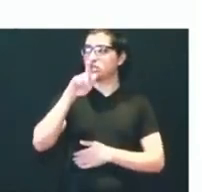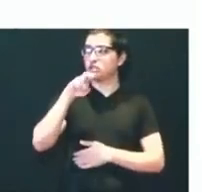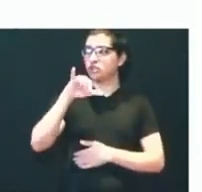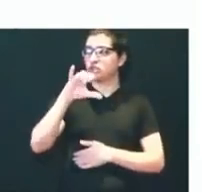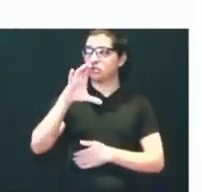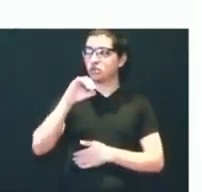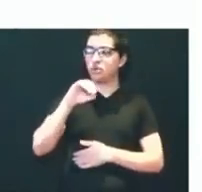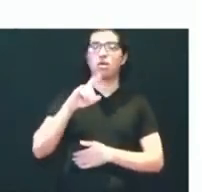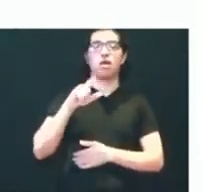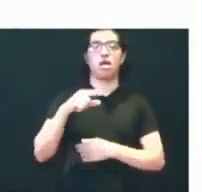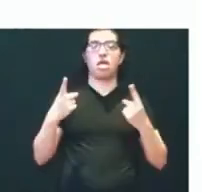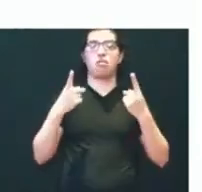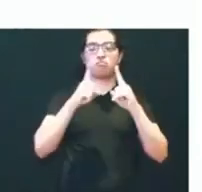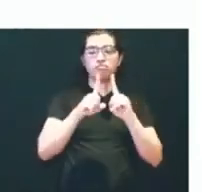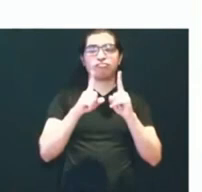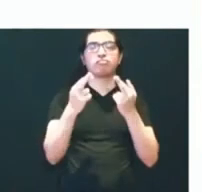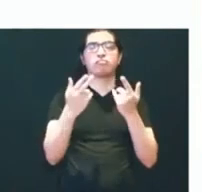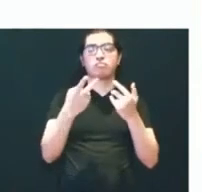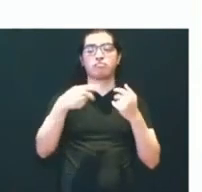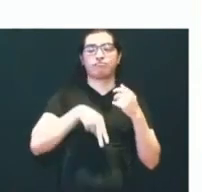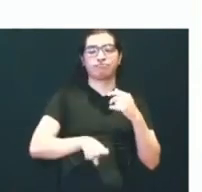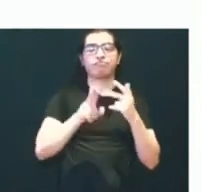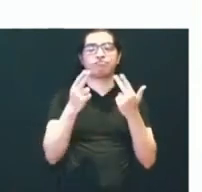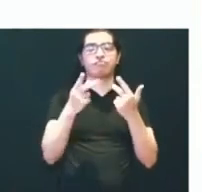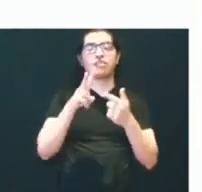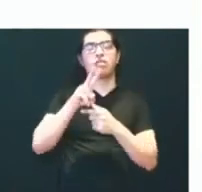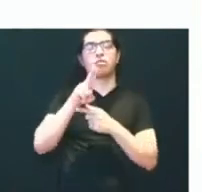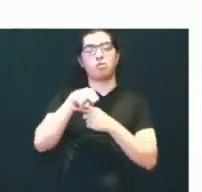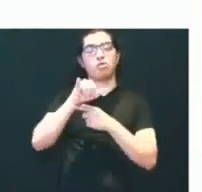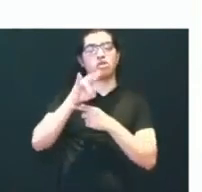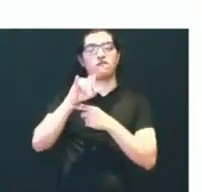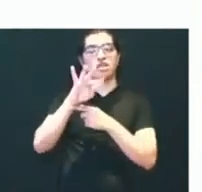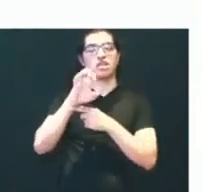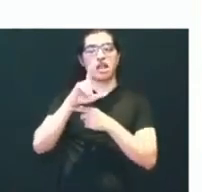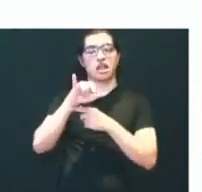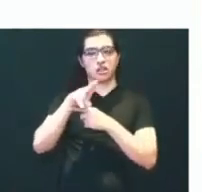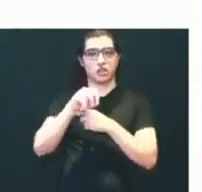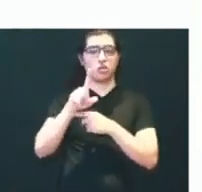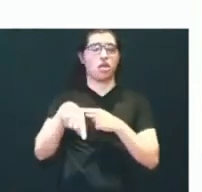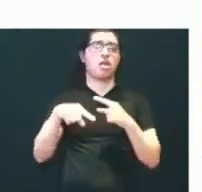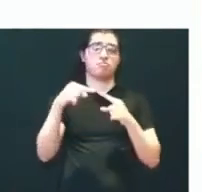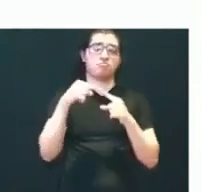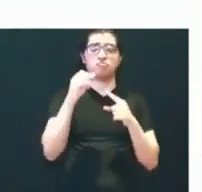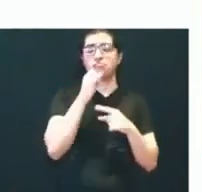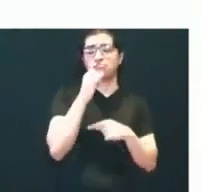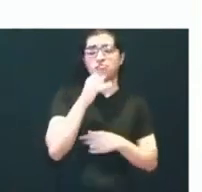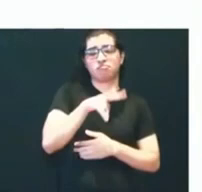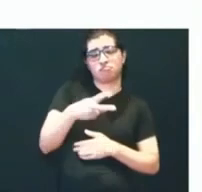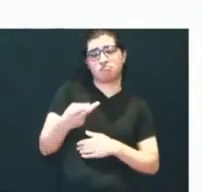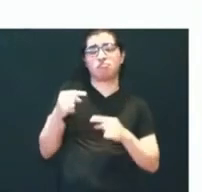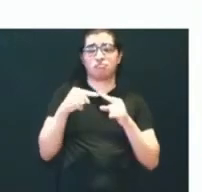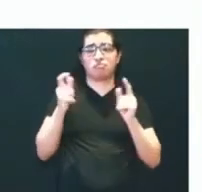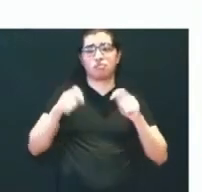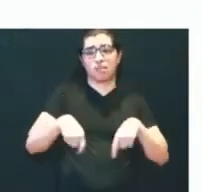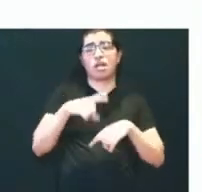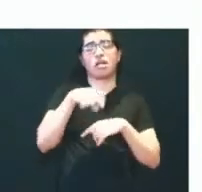a outra e diz, é o meu espelho, eu estou me vendo no espelho. É raro, mas é um tipo de transplante que pode ser feito. A